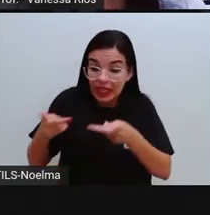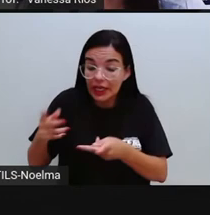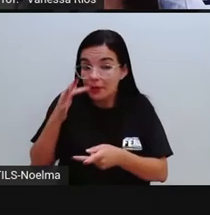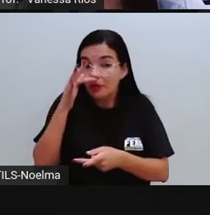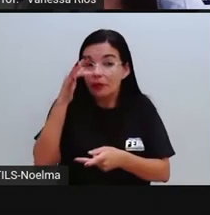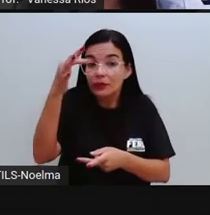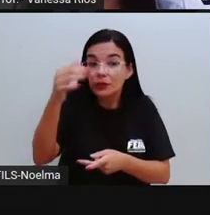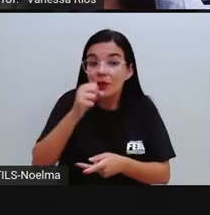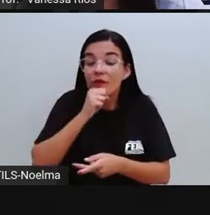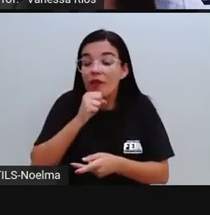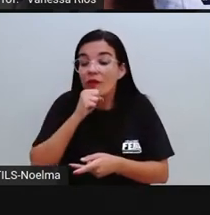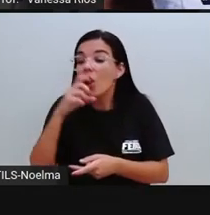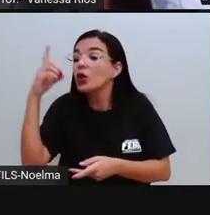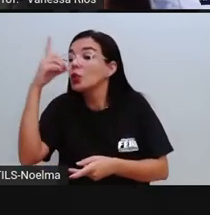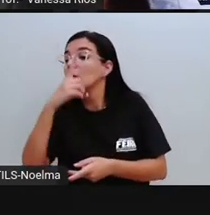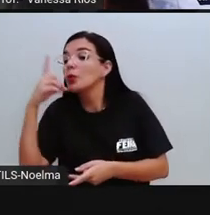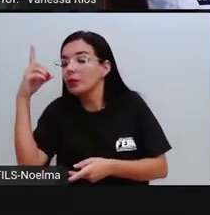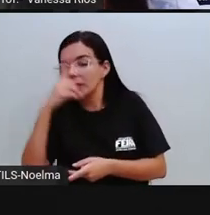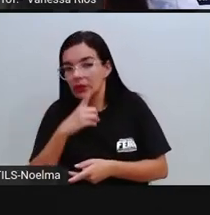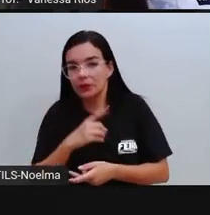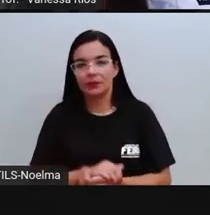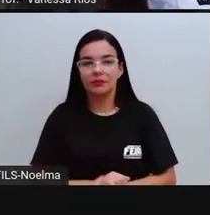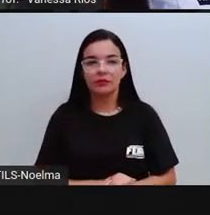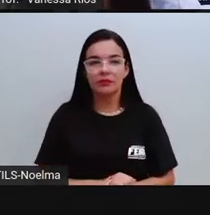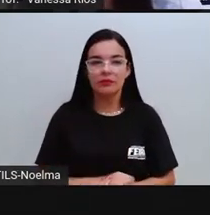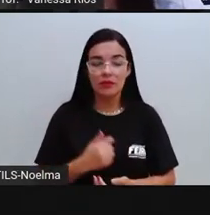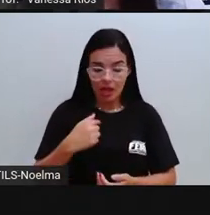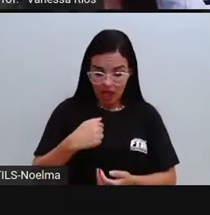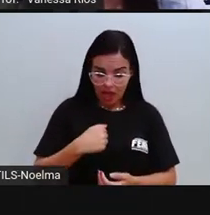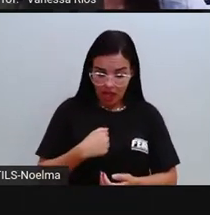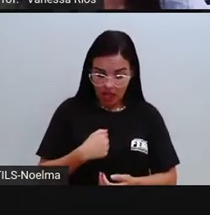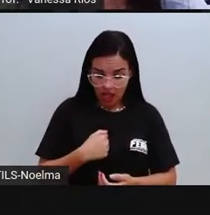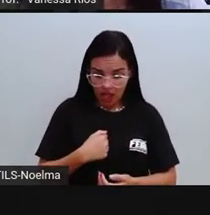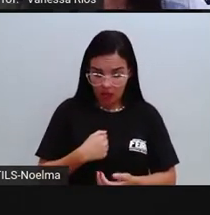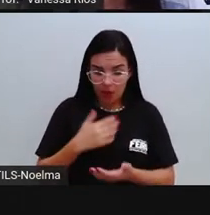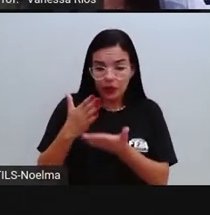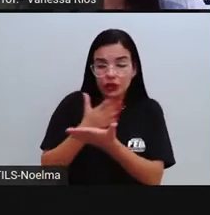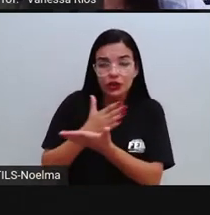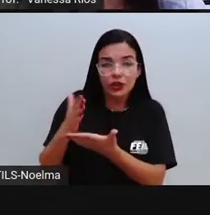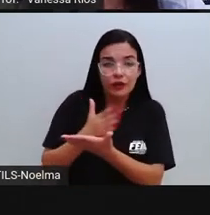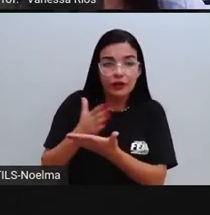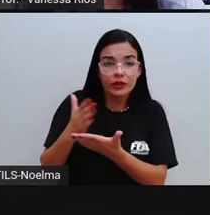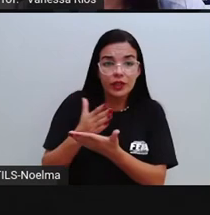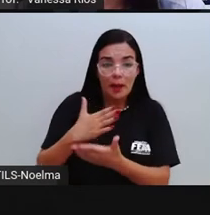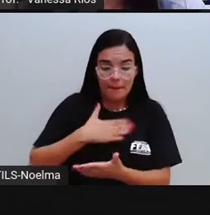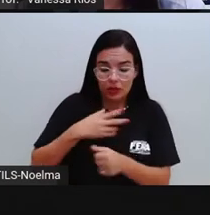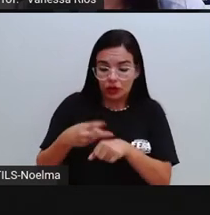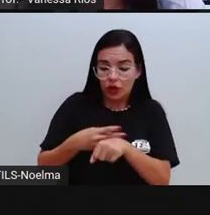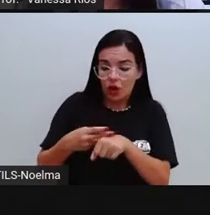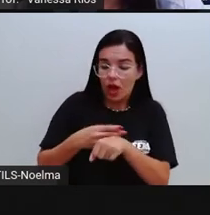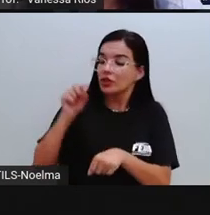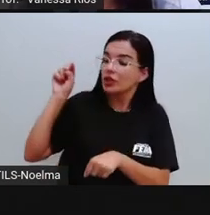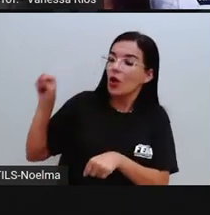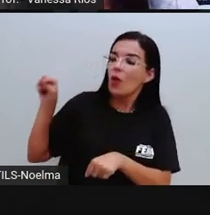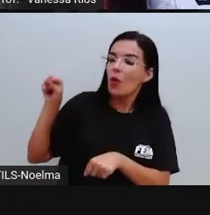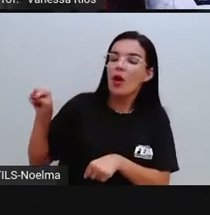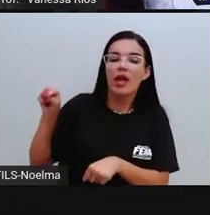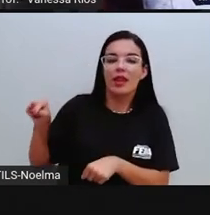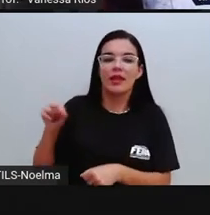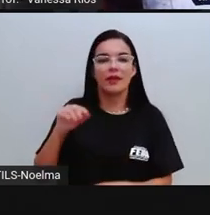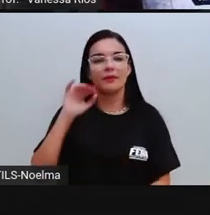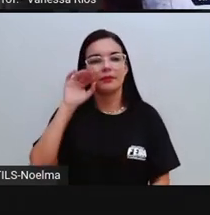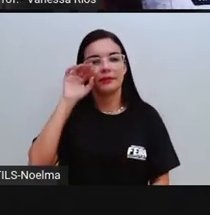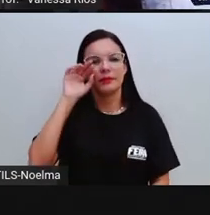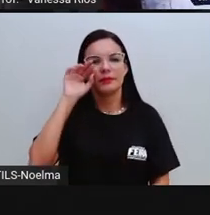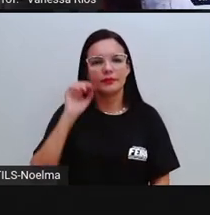Visitaremos a vovó no domingo. E eu dividi meu chocolate com